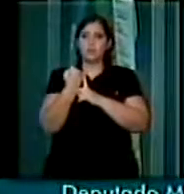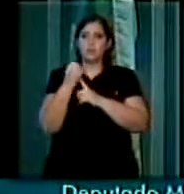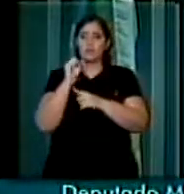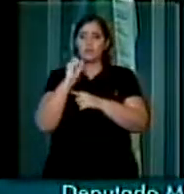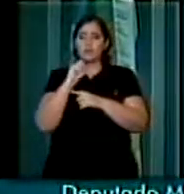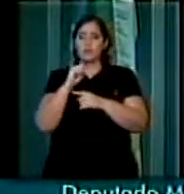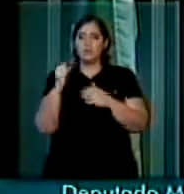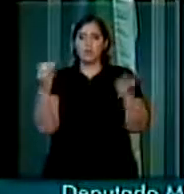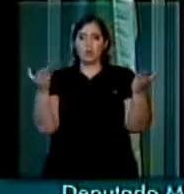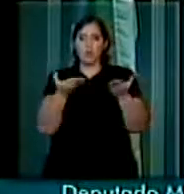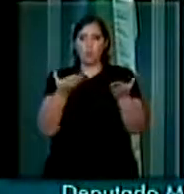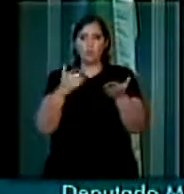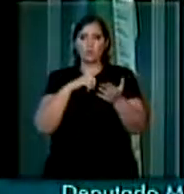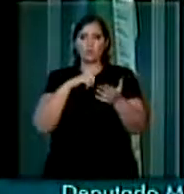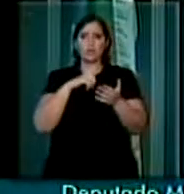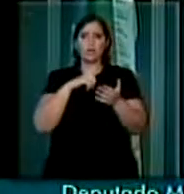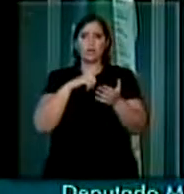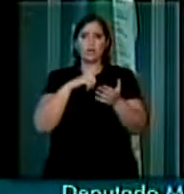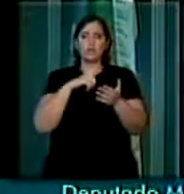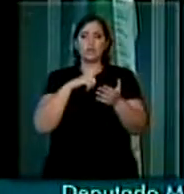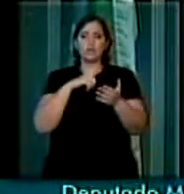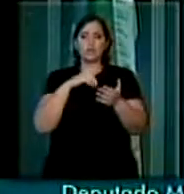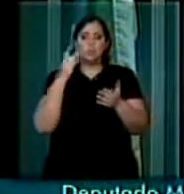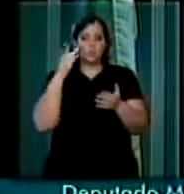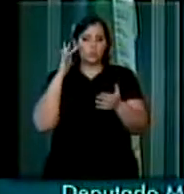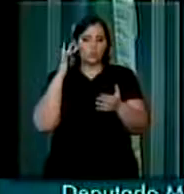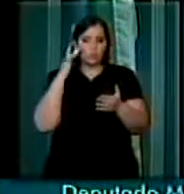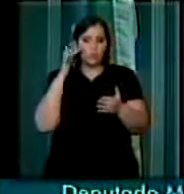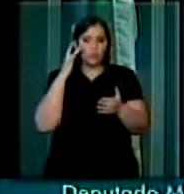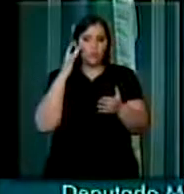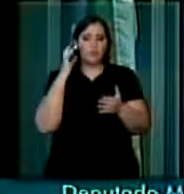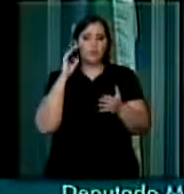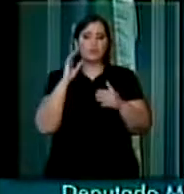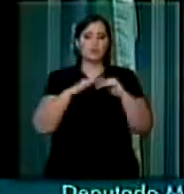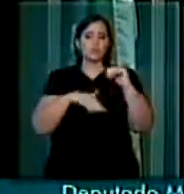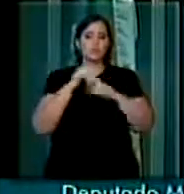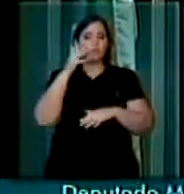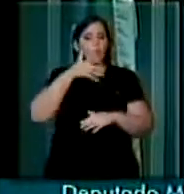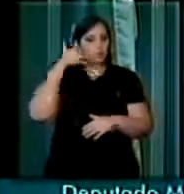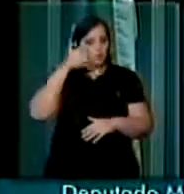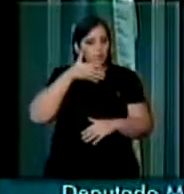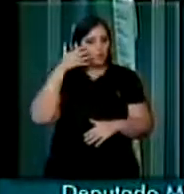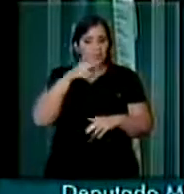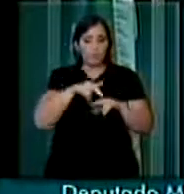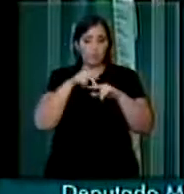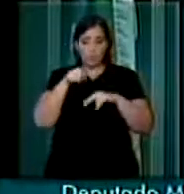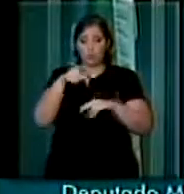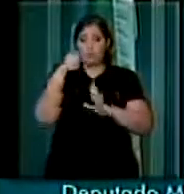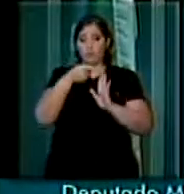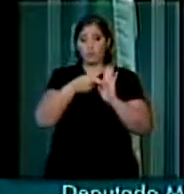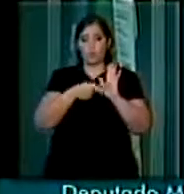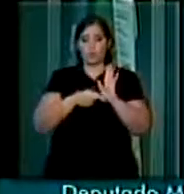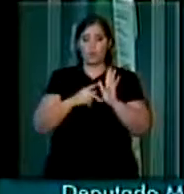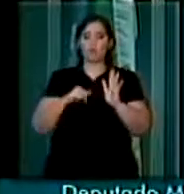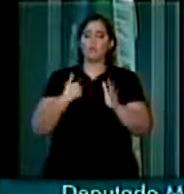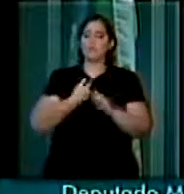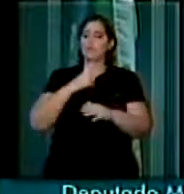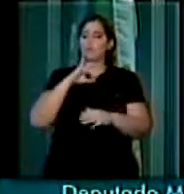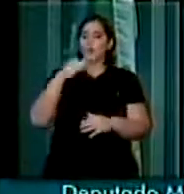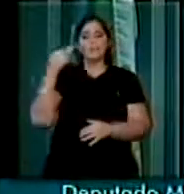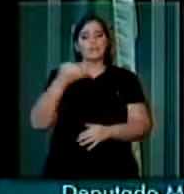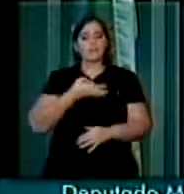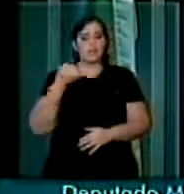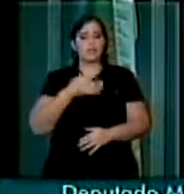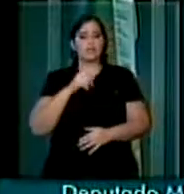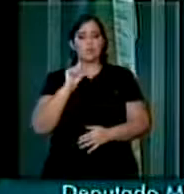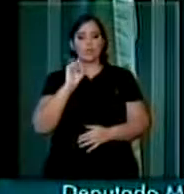uma presunção ou uma dúvida a respeito da classe política, a partir deste projeto, nós teremos a certeza que